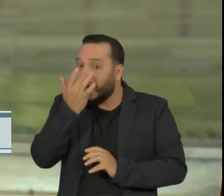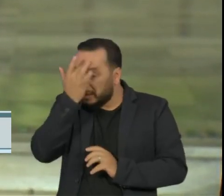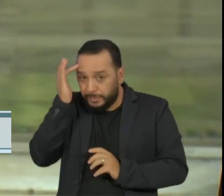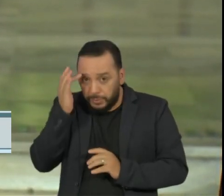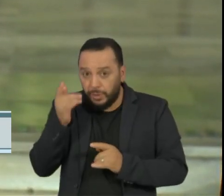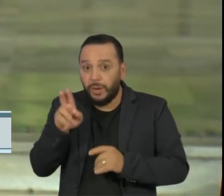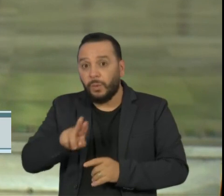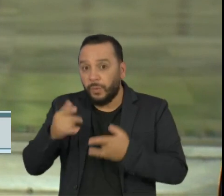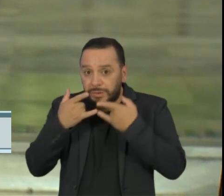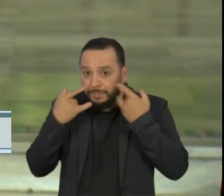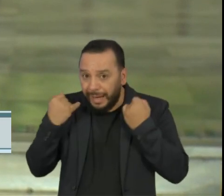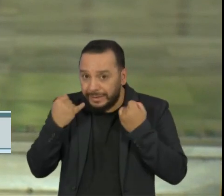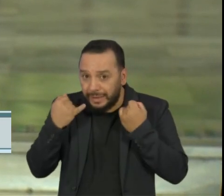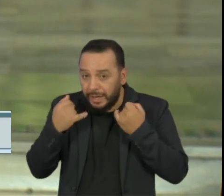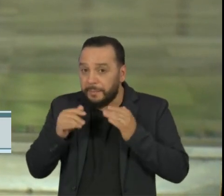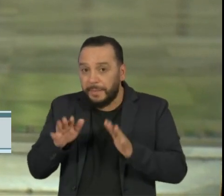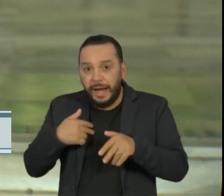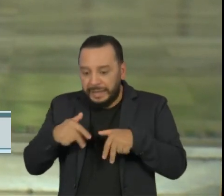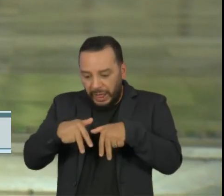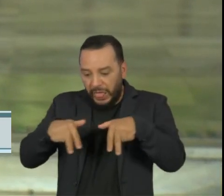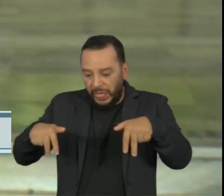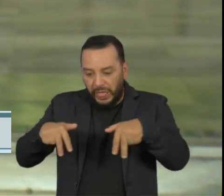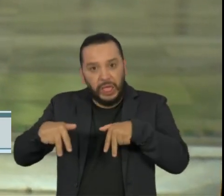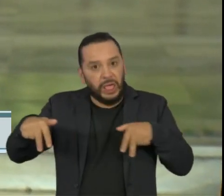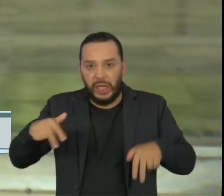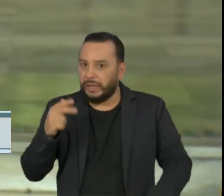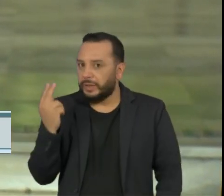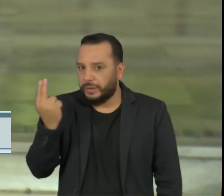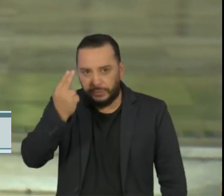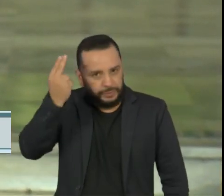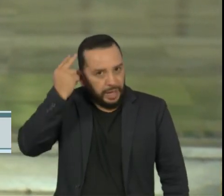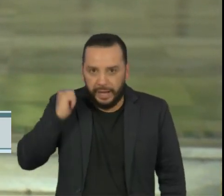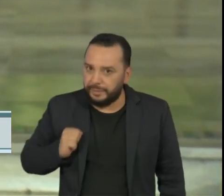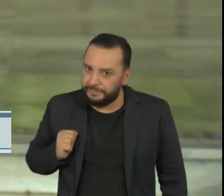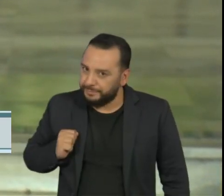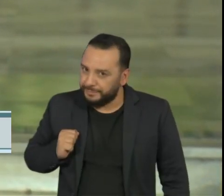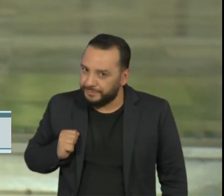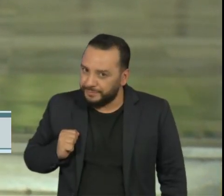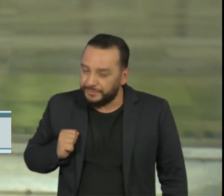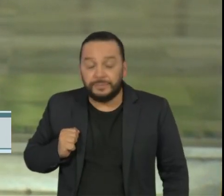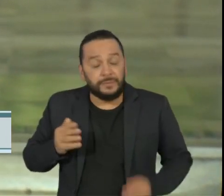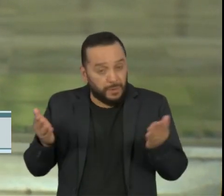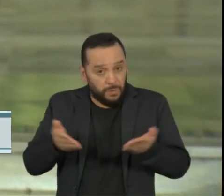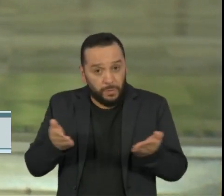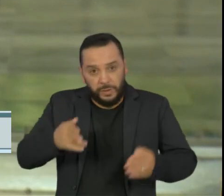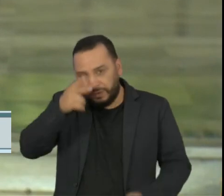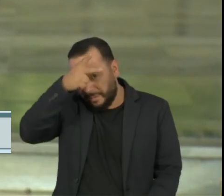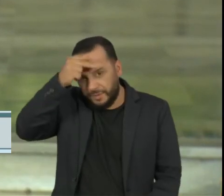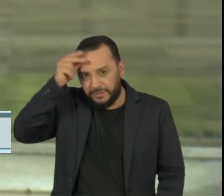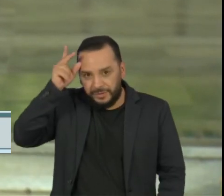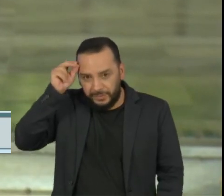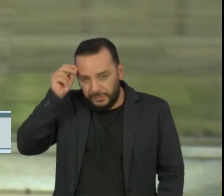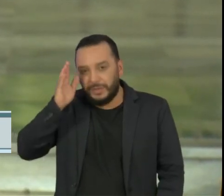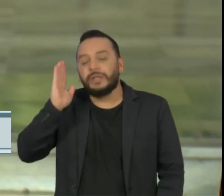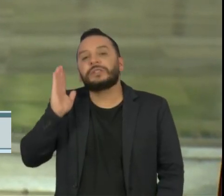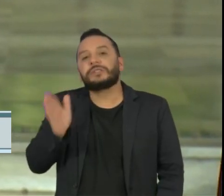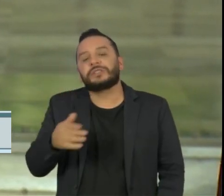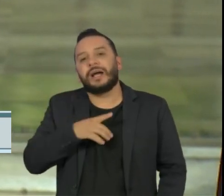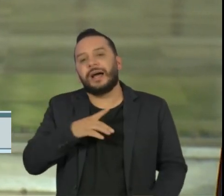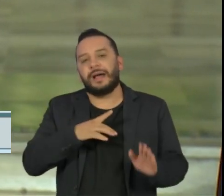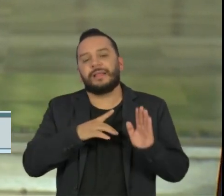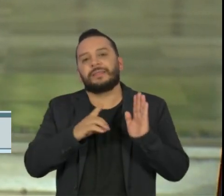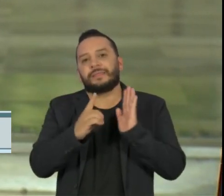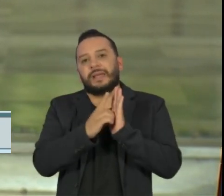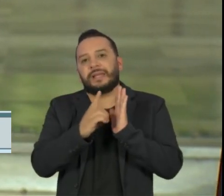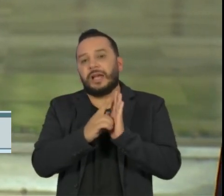distanciamento. Hoje a Prefeitura aqui da capital se viu na obrigação de revogar aquela determinação de que